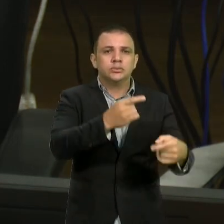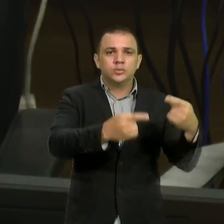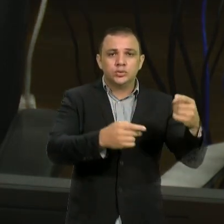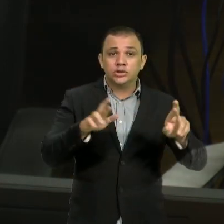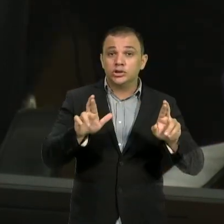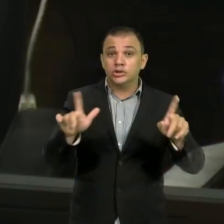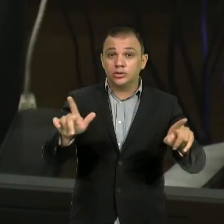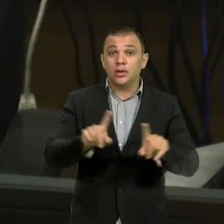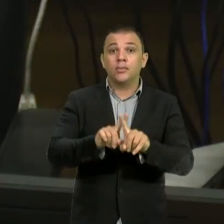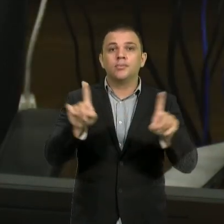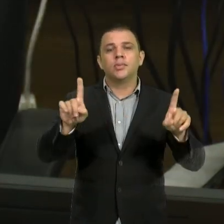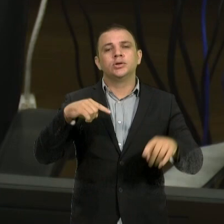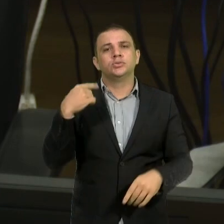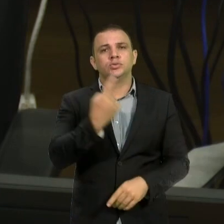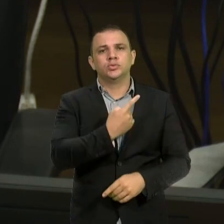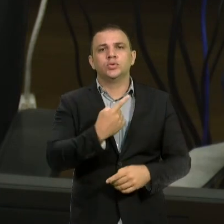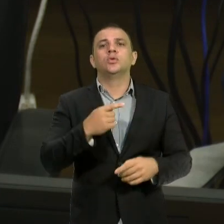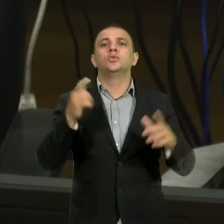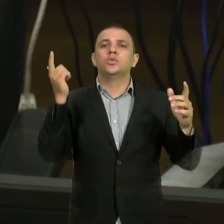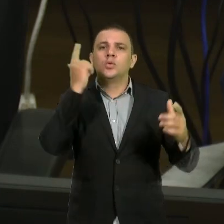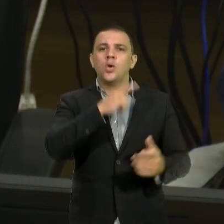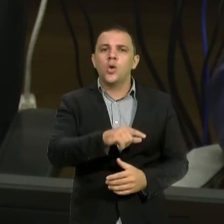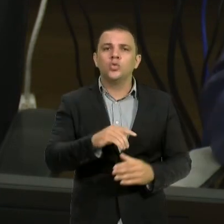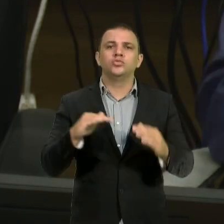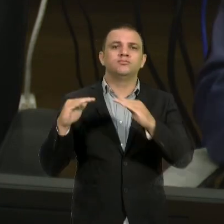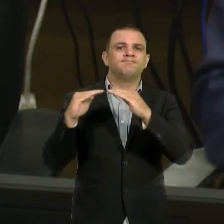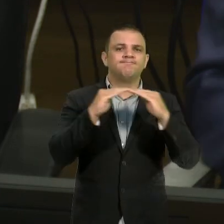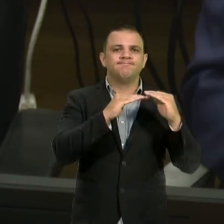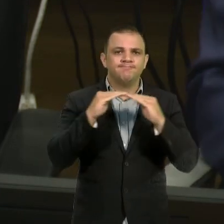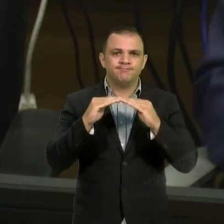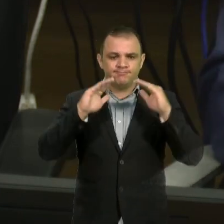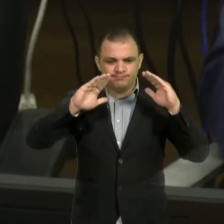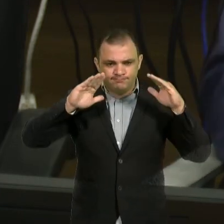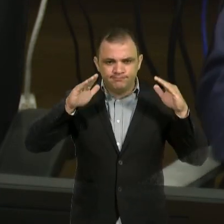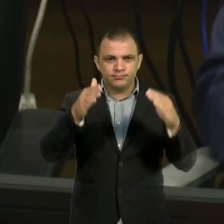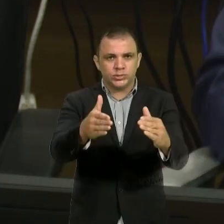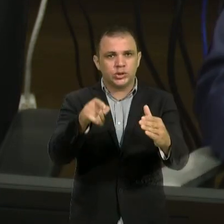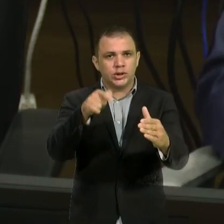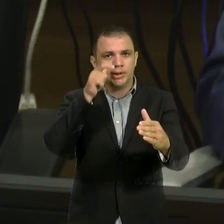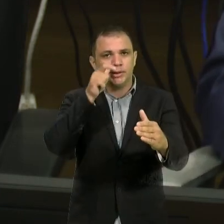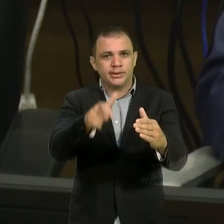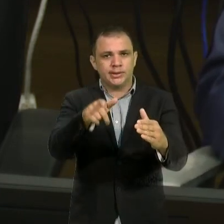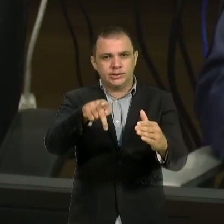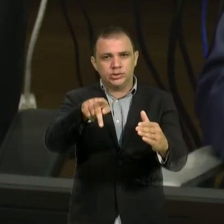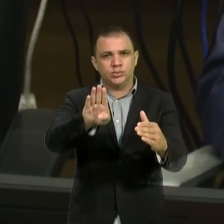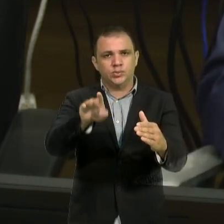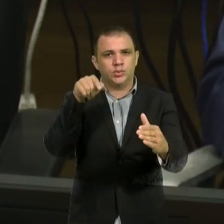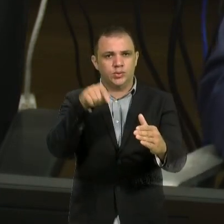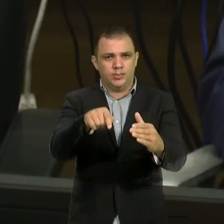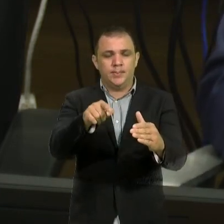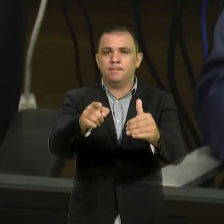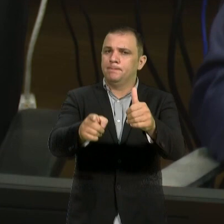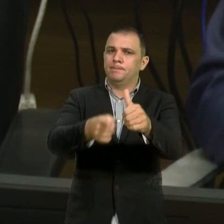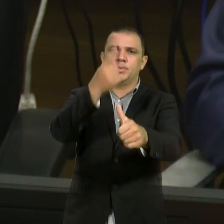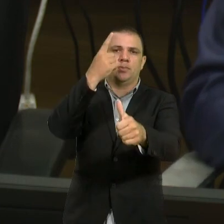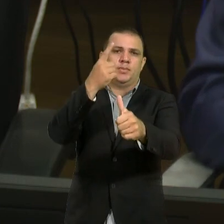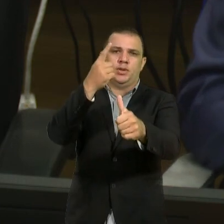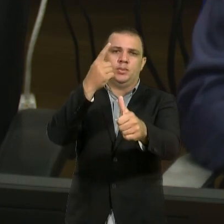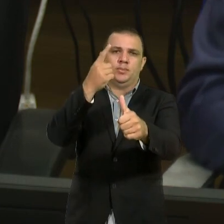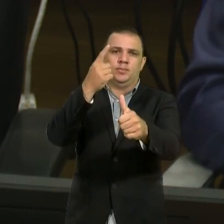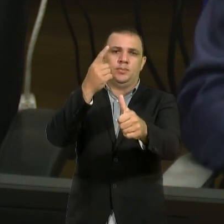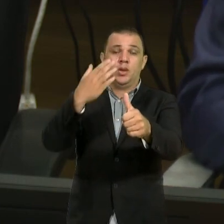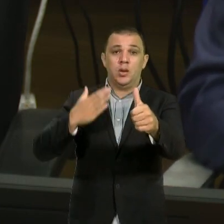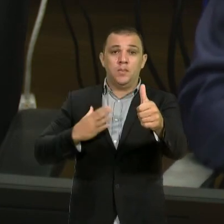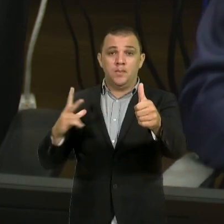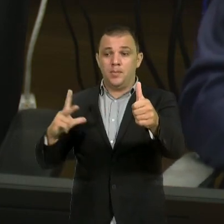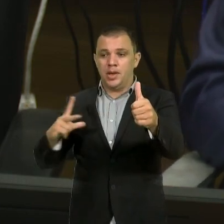sempre manter o foco no conjunto dos interesses públicos, acima dos interesses pessoais